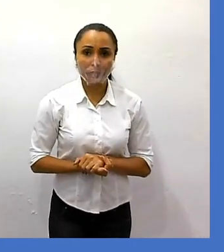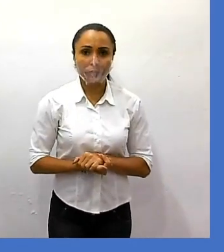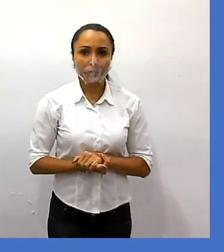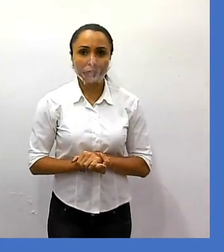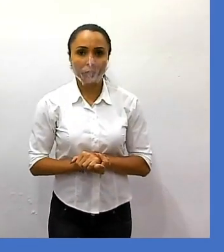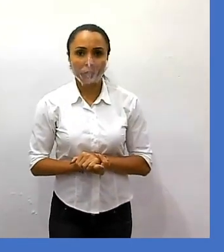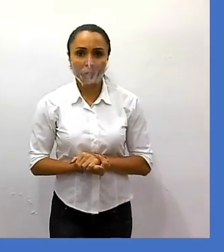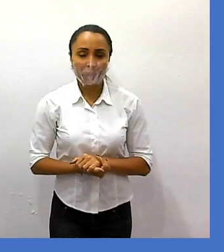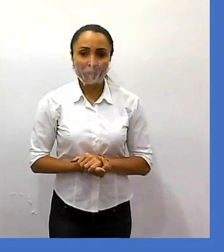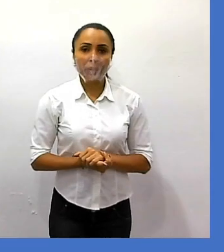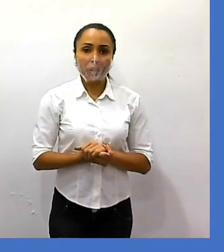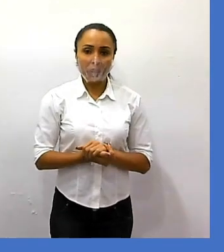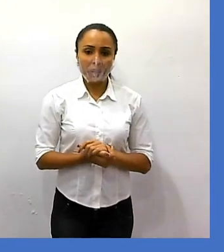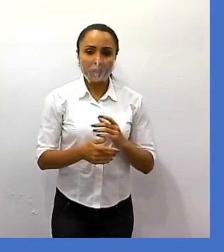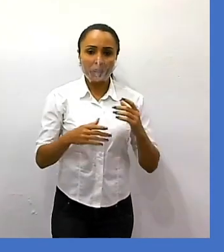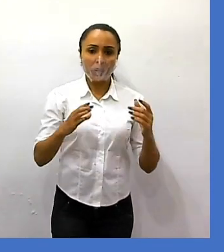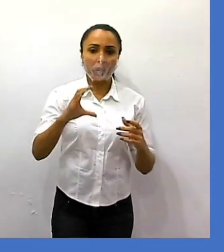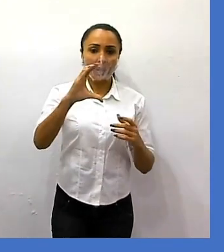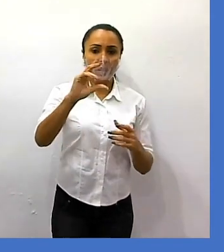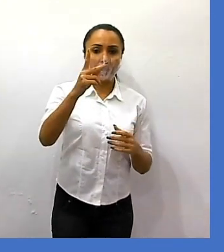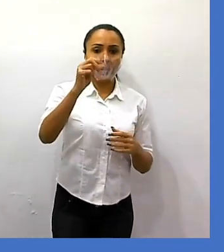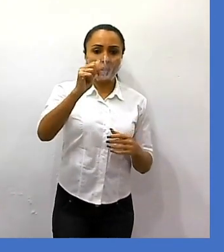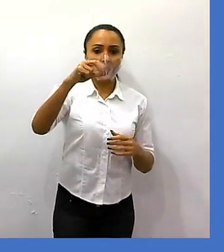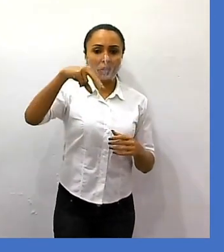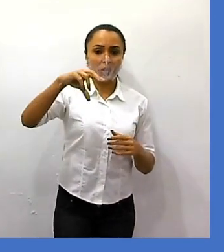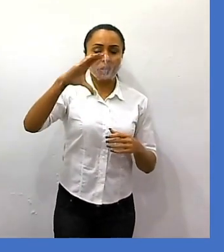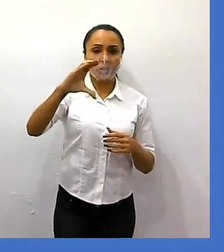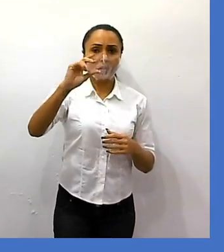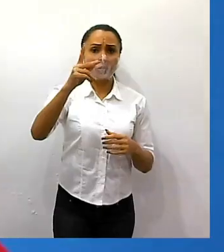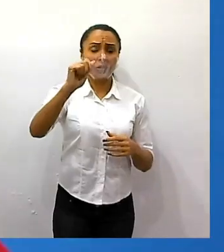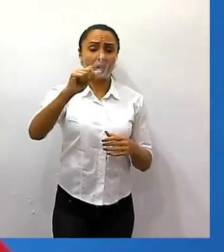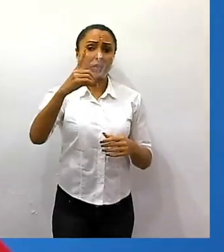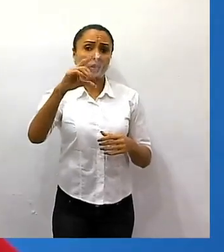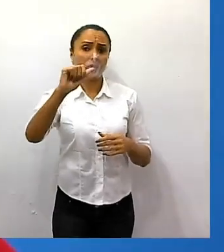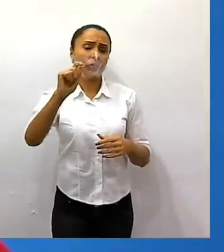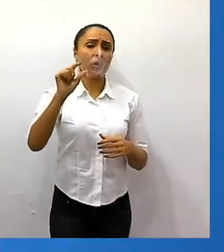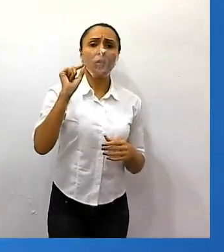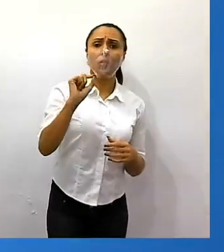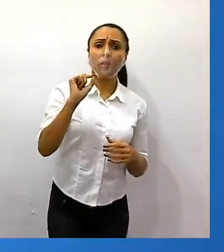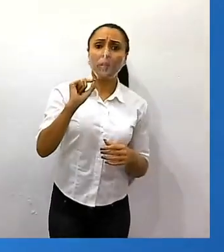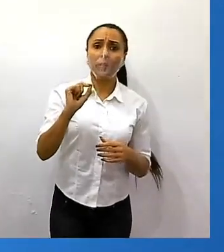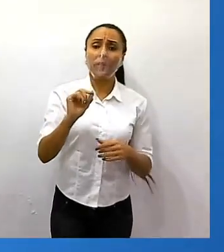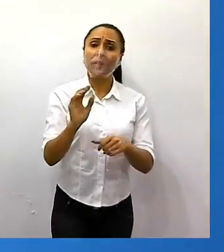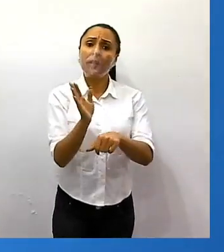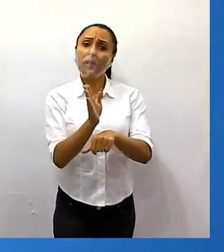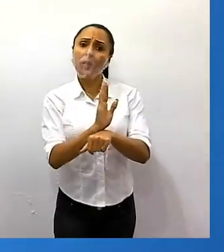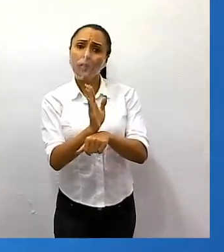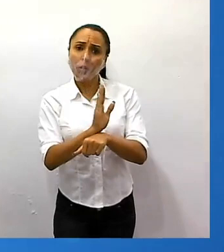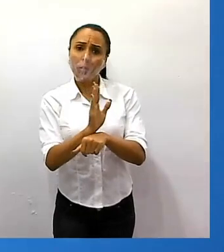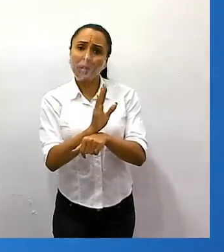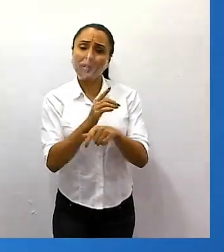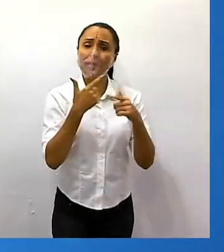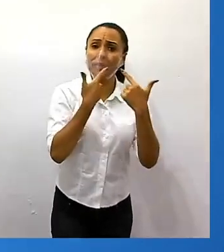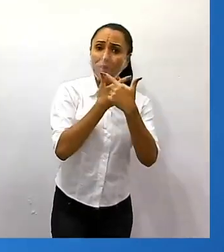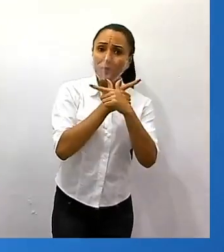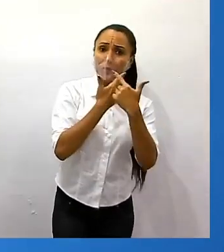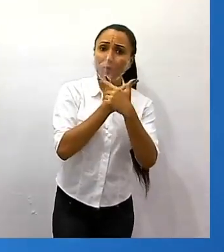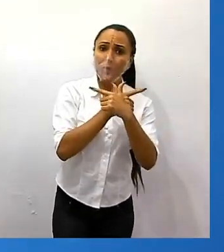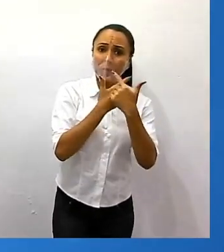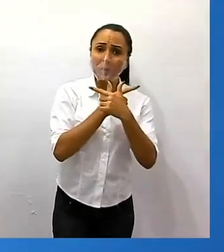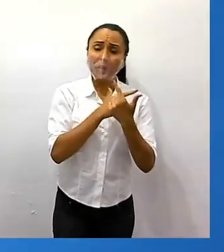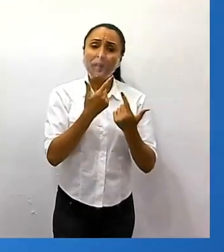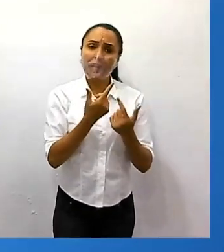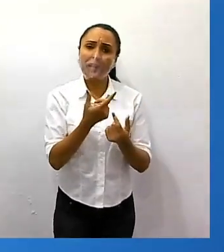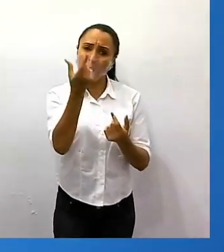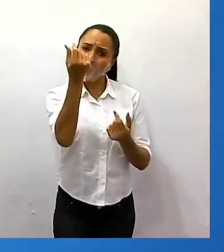entra em cena as chanchadas. Então, o que eram as chanchadas? Eram filmes cômicos, de baixo custo,